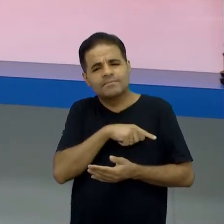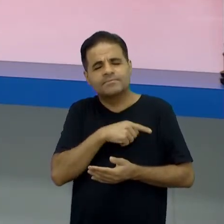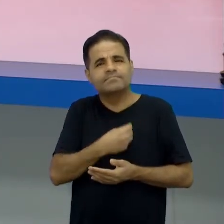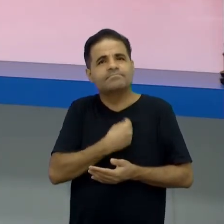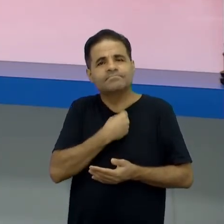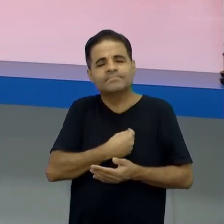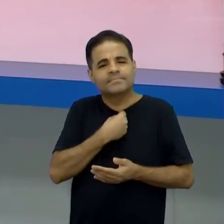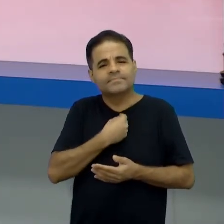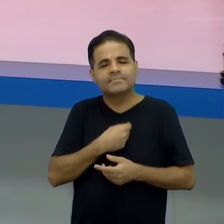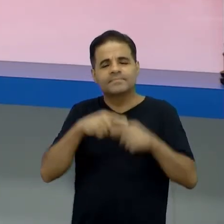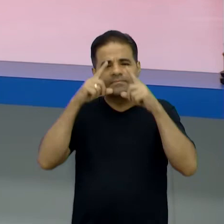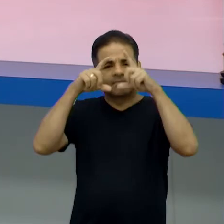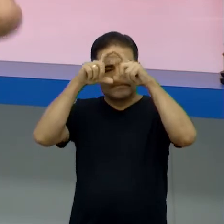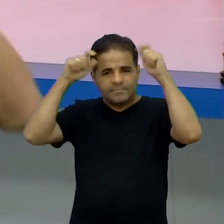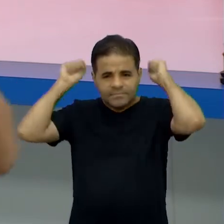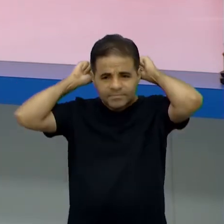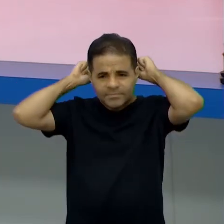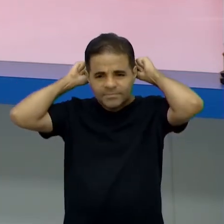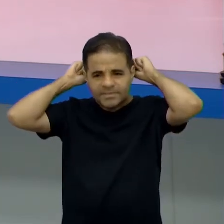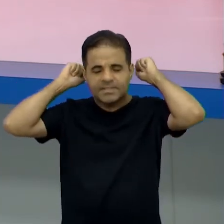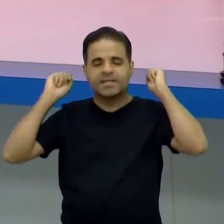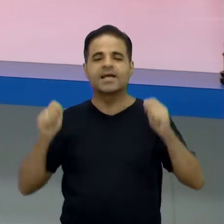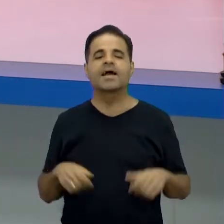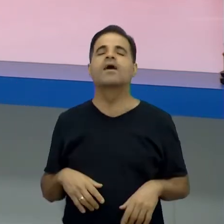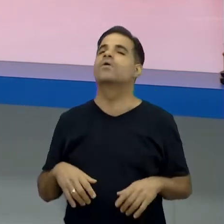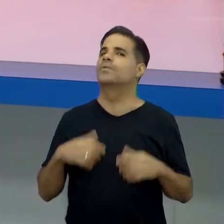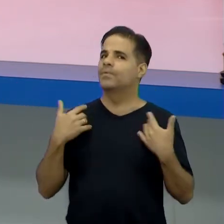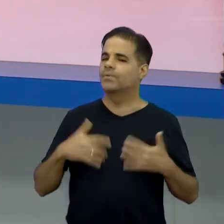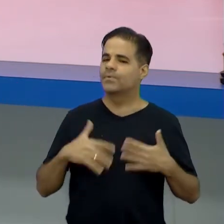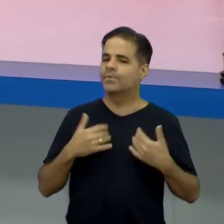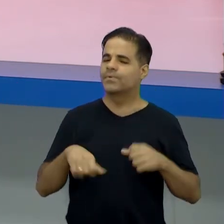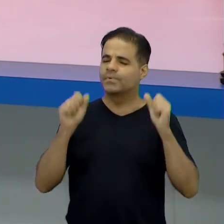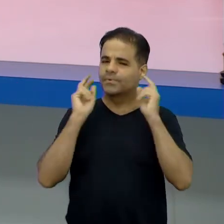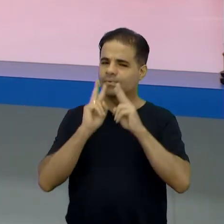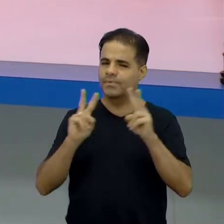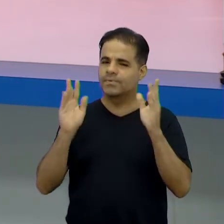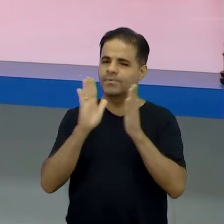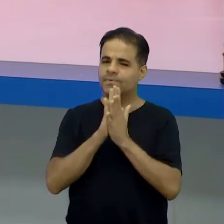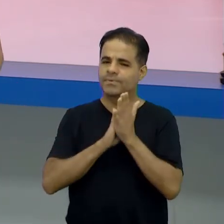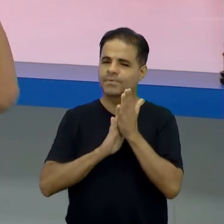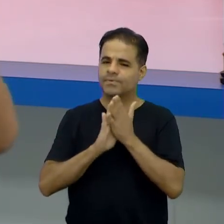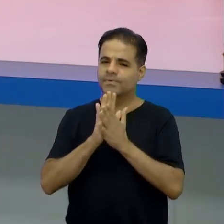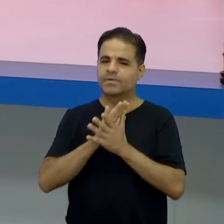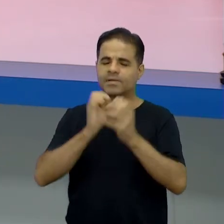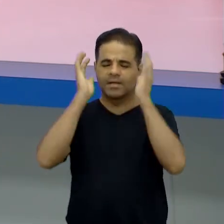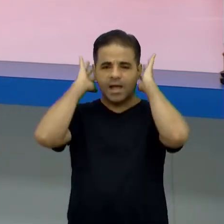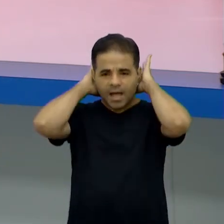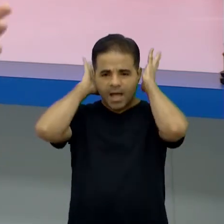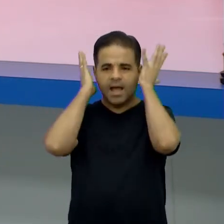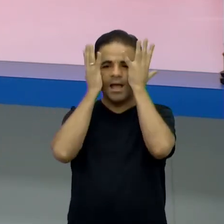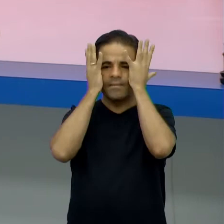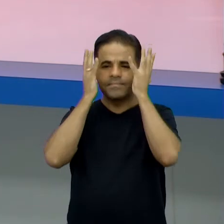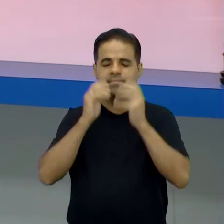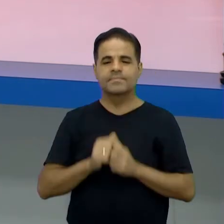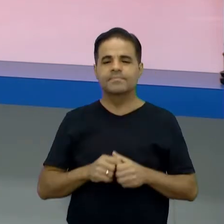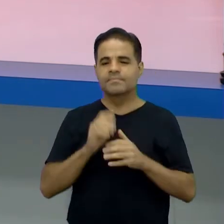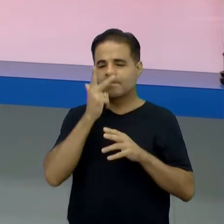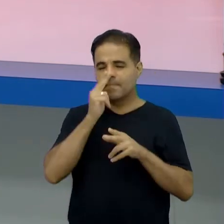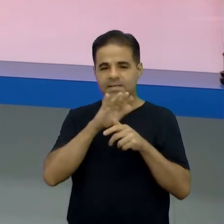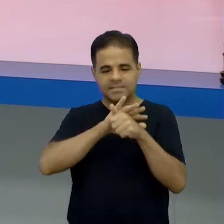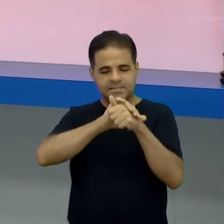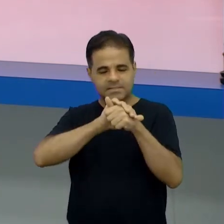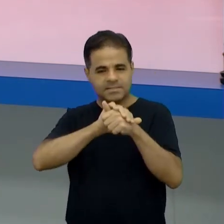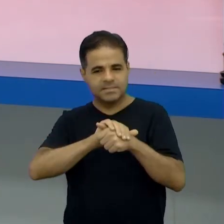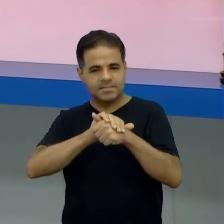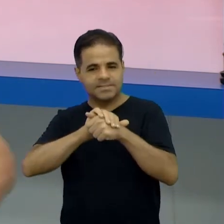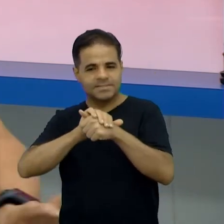como a minha venda estava com um laço atrás, né? Realmente não enxergava nada. Cabeça branca, me via como uma tartaruga